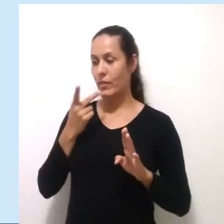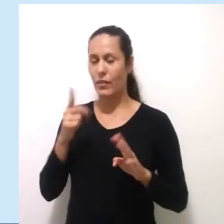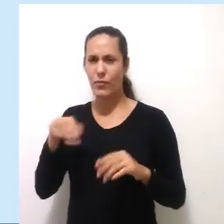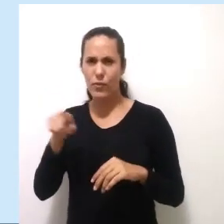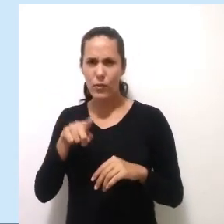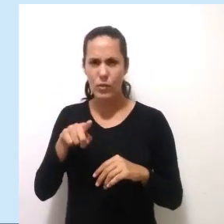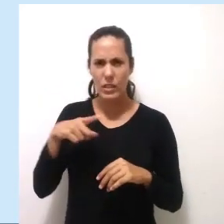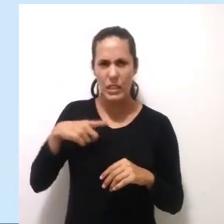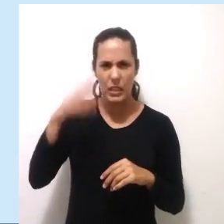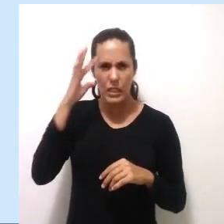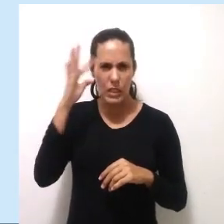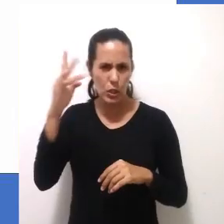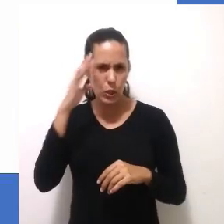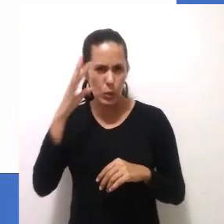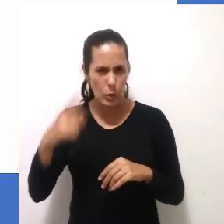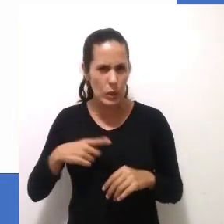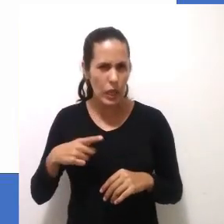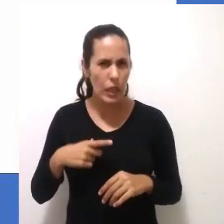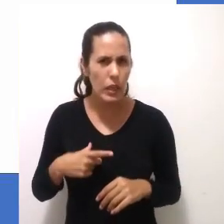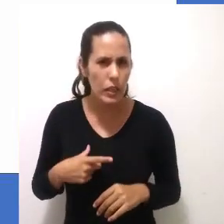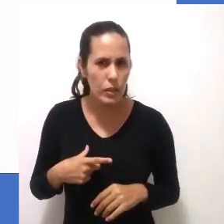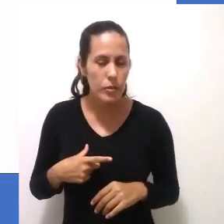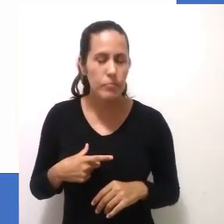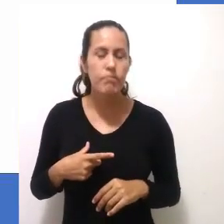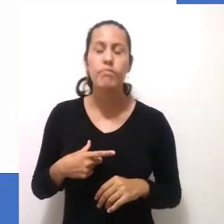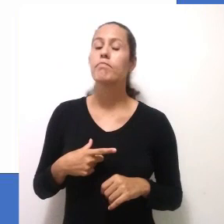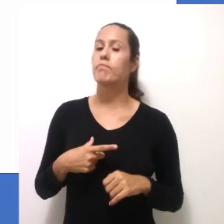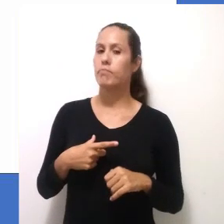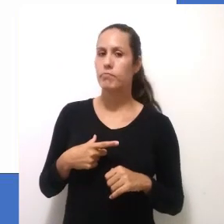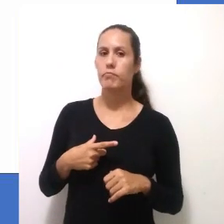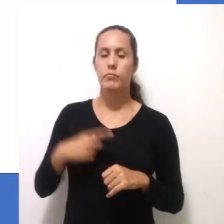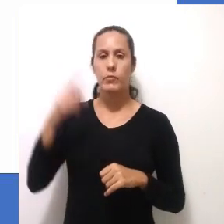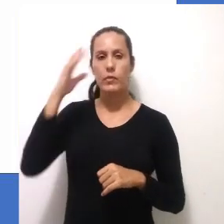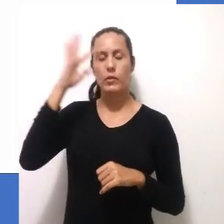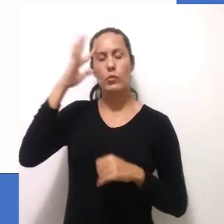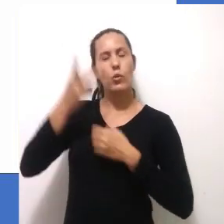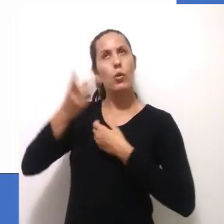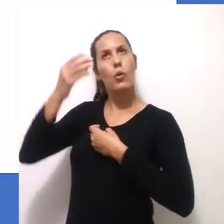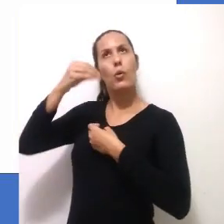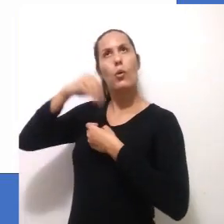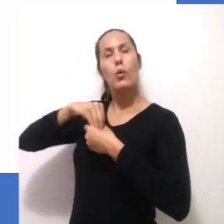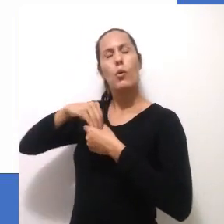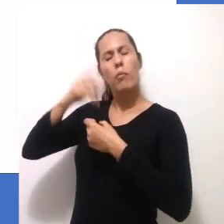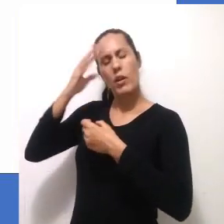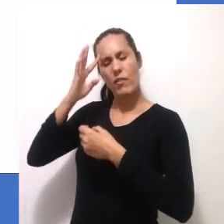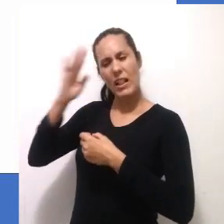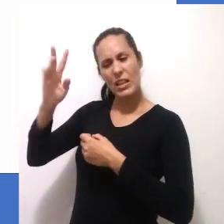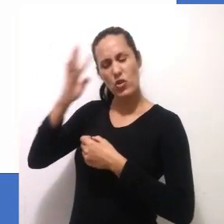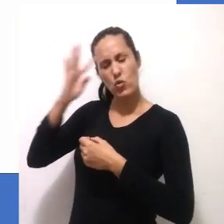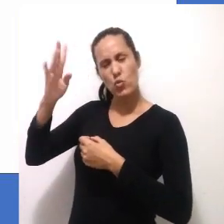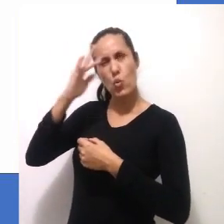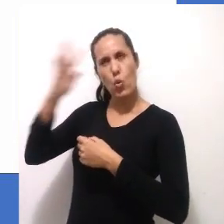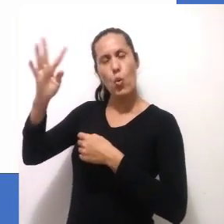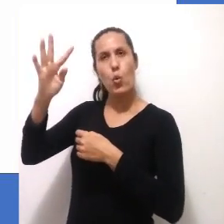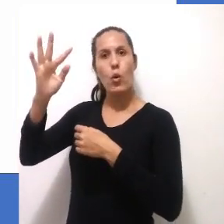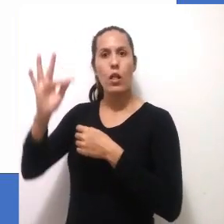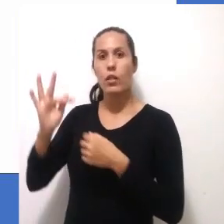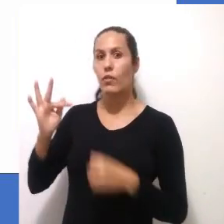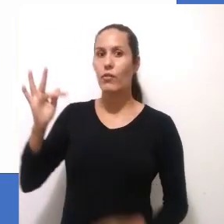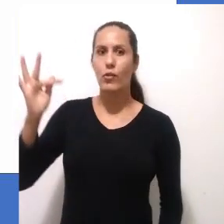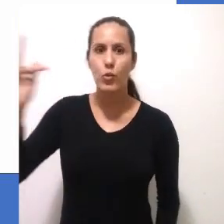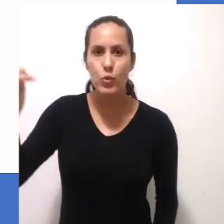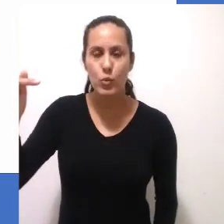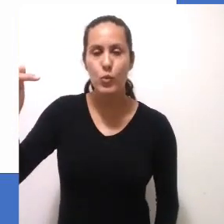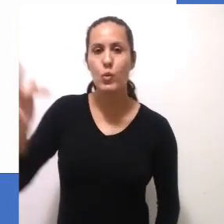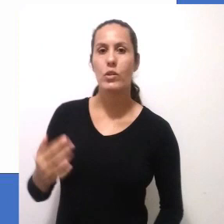dream? Você tem um sonho? Os sonhos, eles estão lá in the future, no futuro, e igual a Naruto é